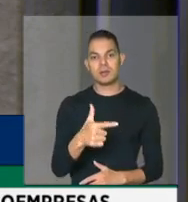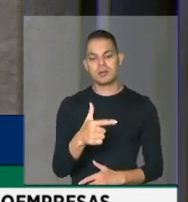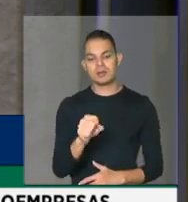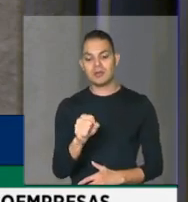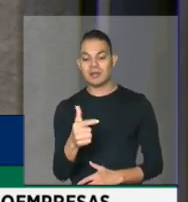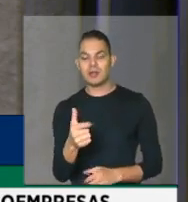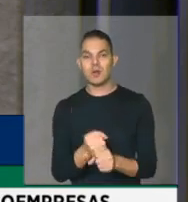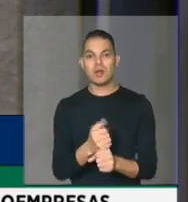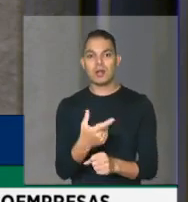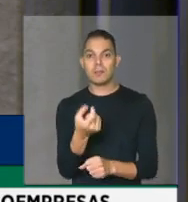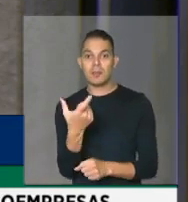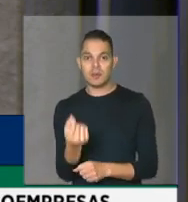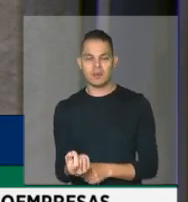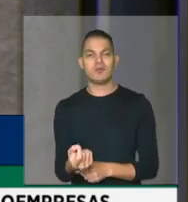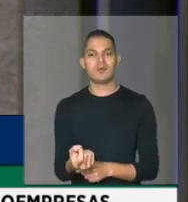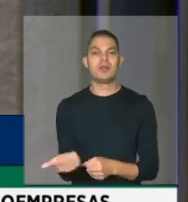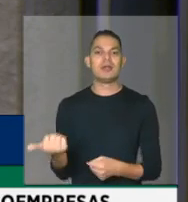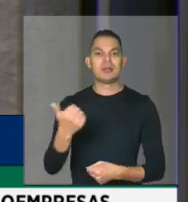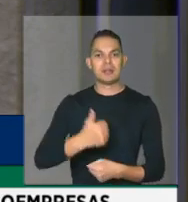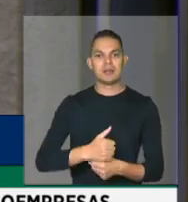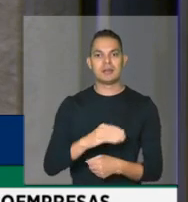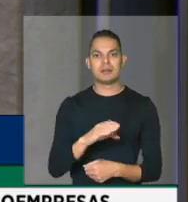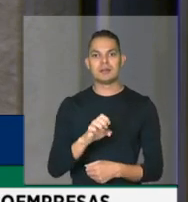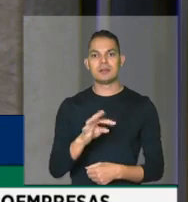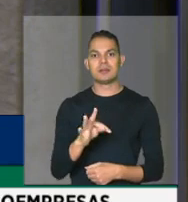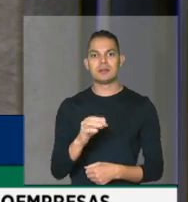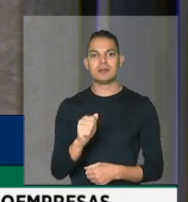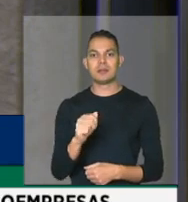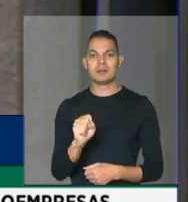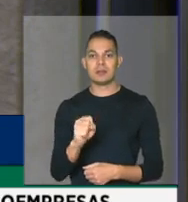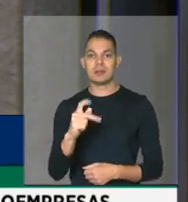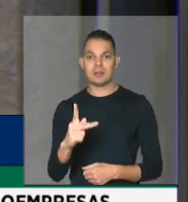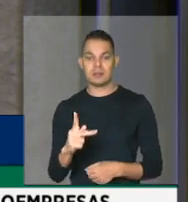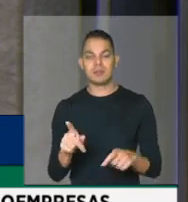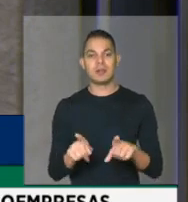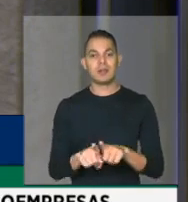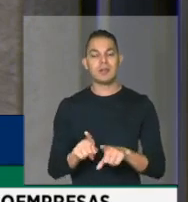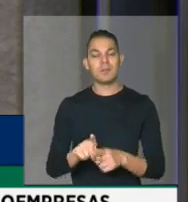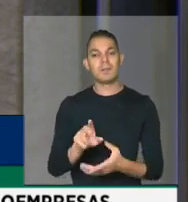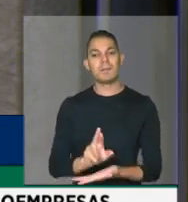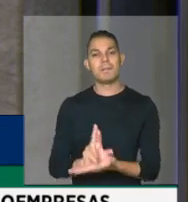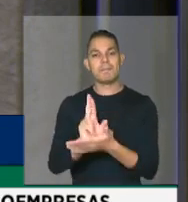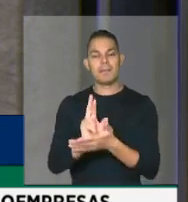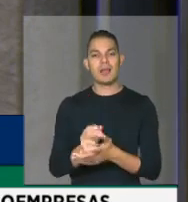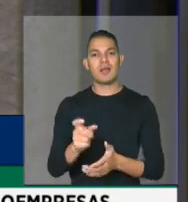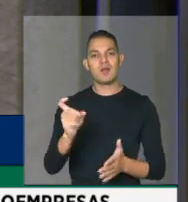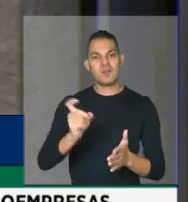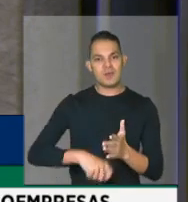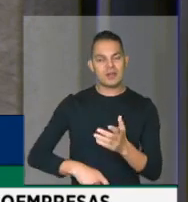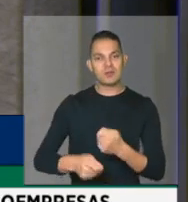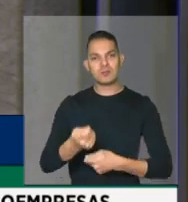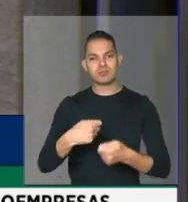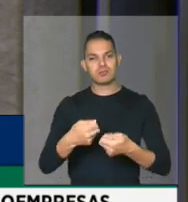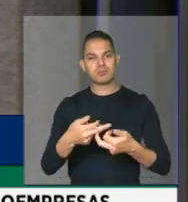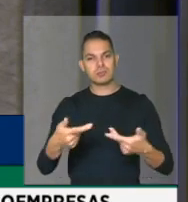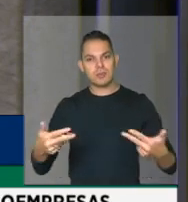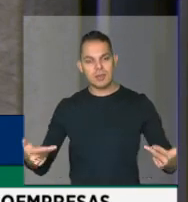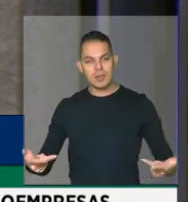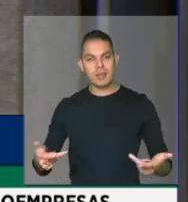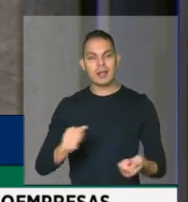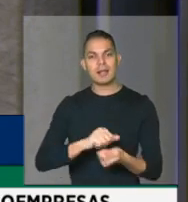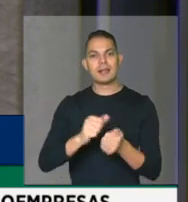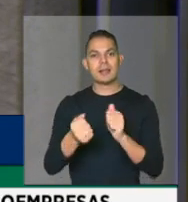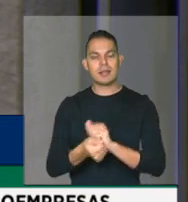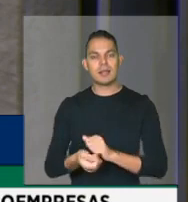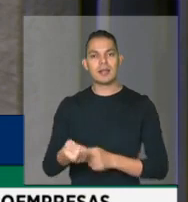1282/2020, na forma do substitutivo da CETASP. Em nome da Comissão de Finanças e Tributação, CFT, pela adequação financeira e